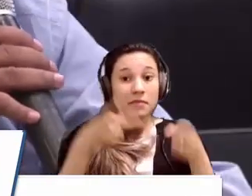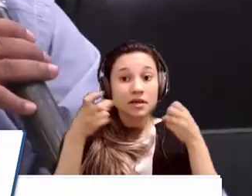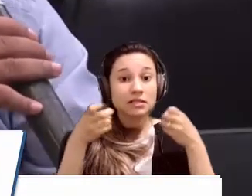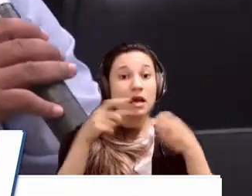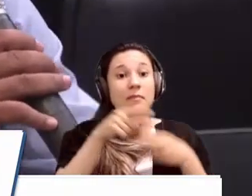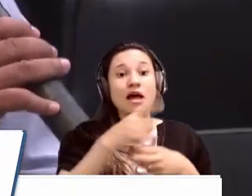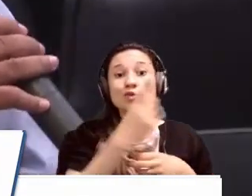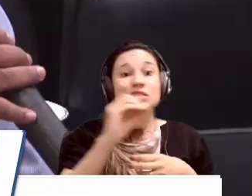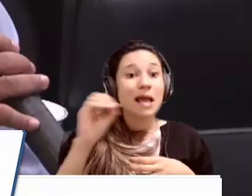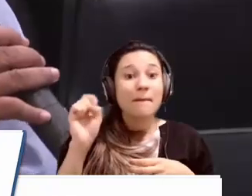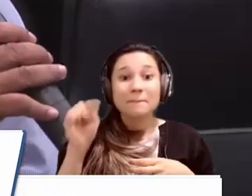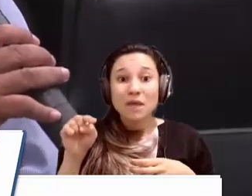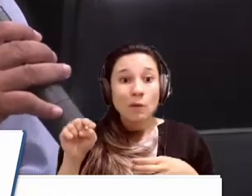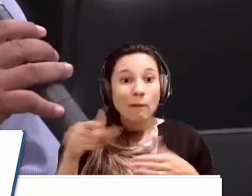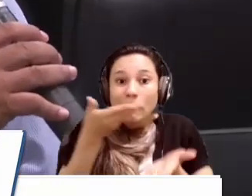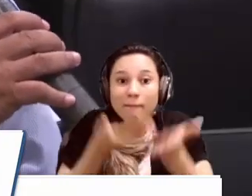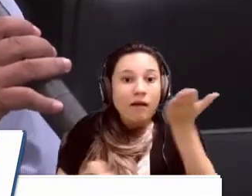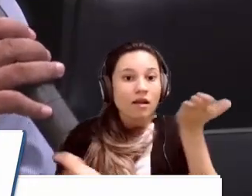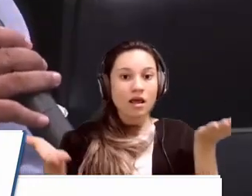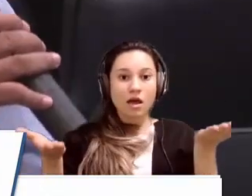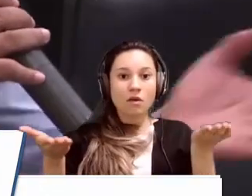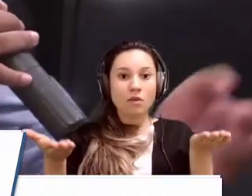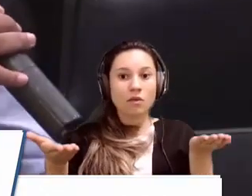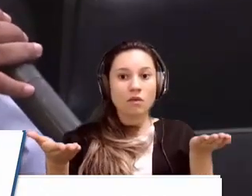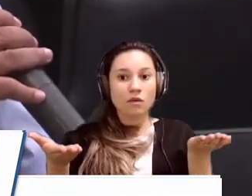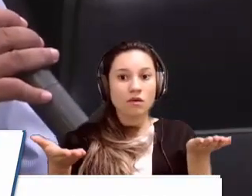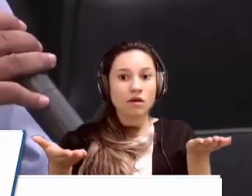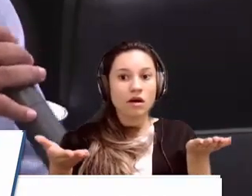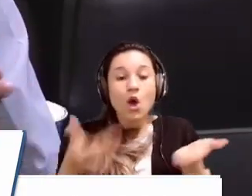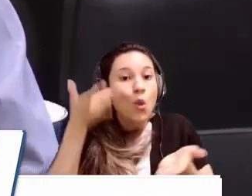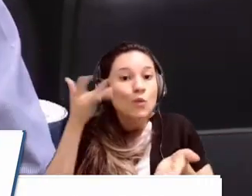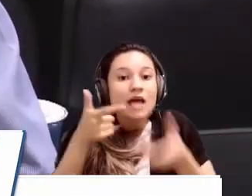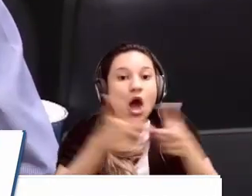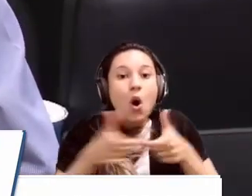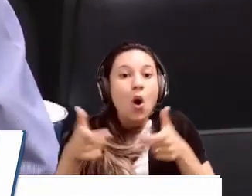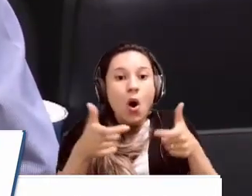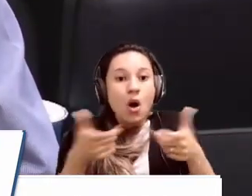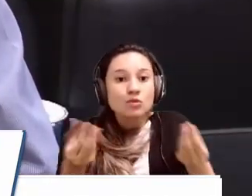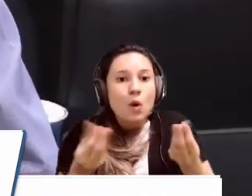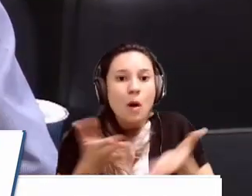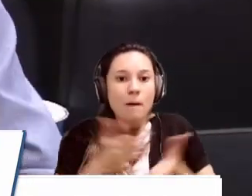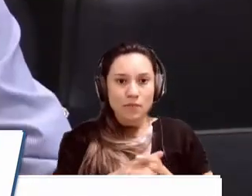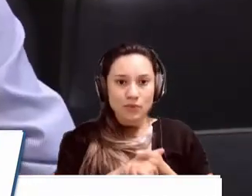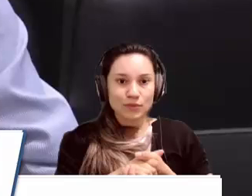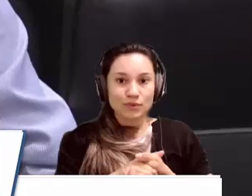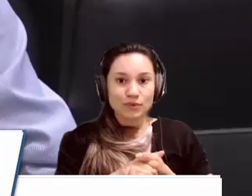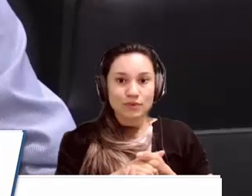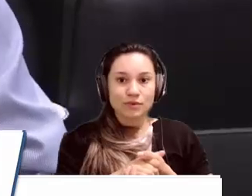lugar. Ué, mas como é que eu votei sem ver? Eu não sabia, não votei sem ver. Não tô doido,